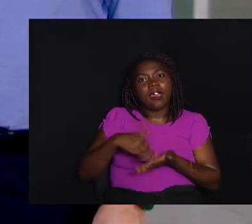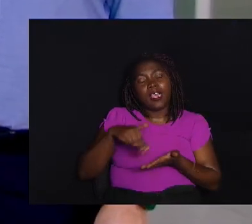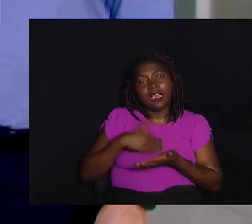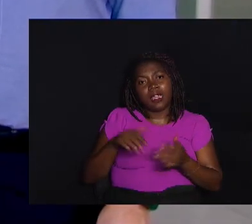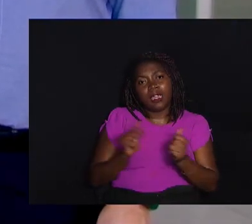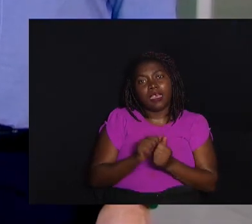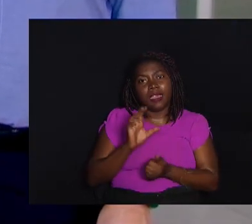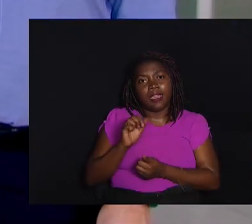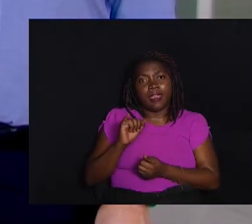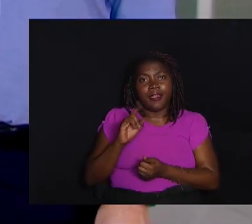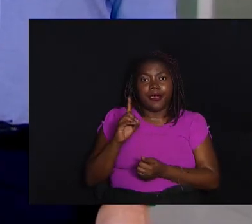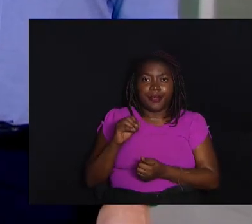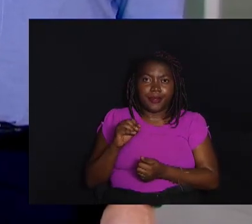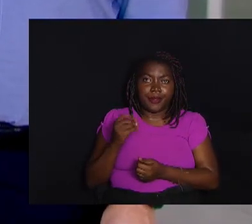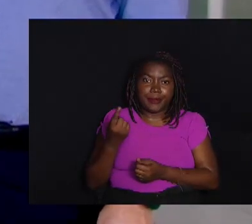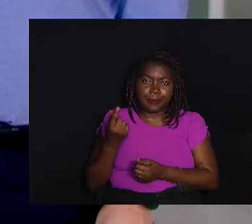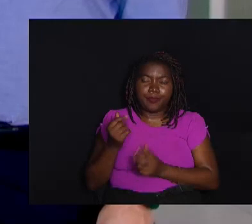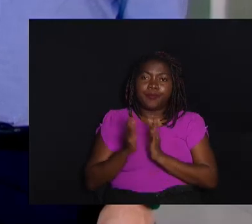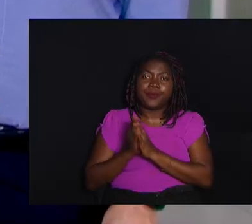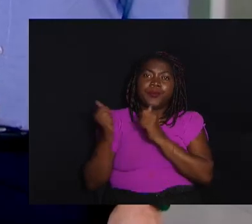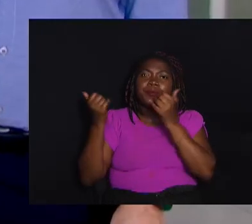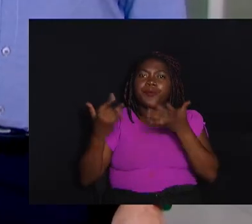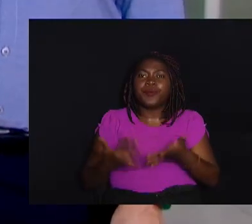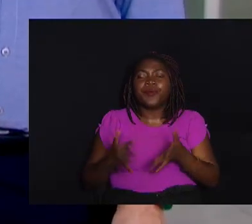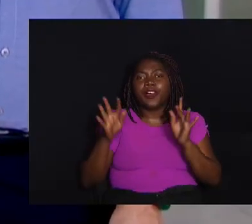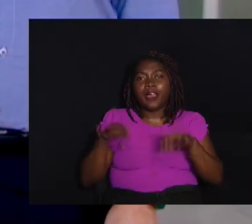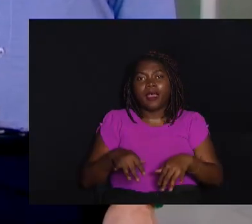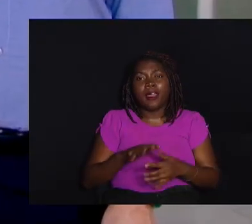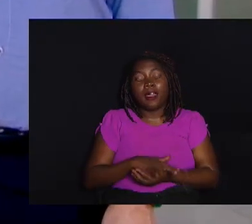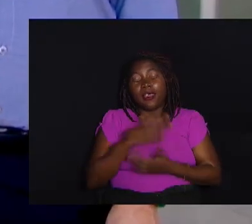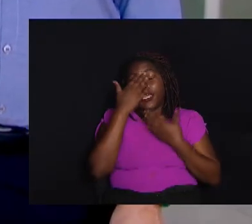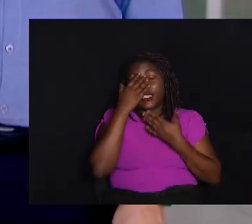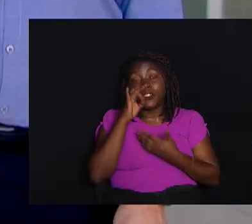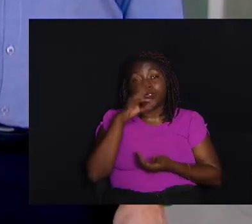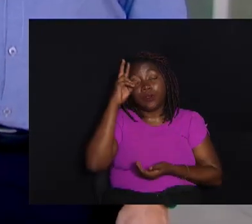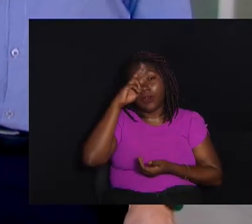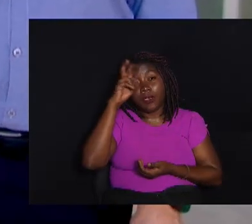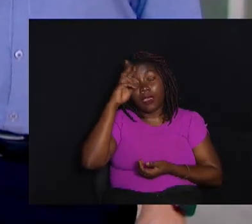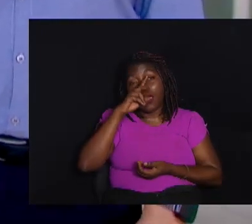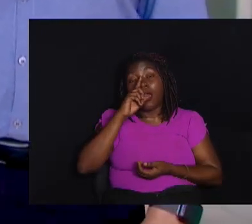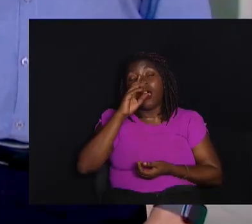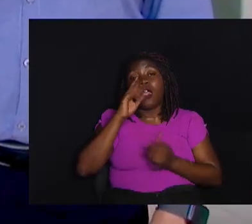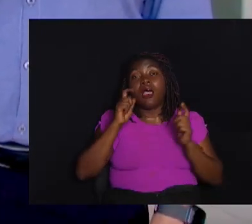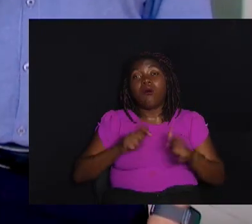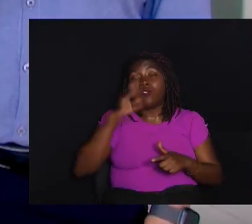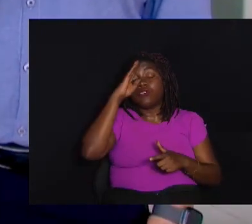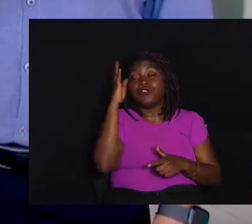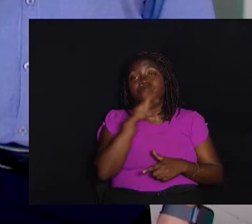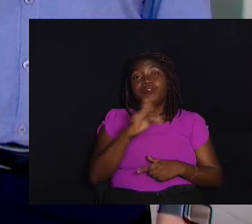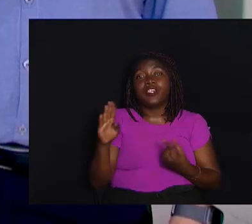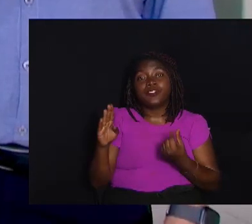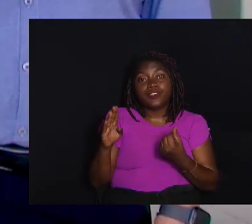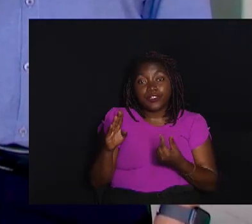Finanças. Por favor, as suas considerações finais, secretário. Muito obrigado, André. Eu só queria lembrar para onde vai esse dinheiro. O dinheiro do